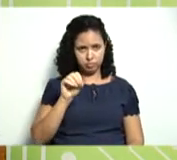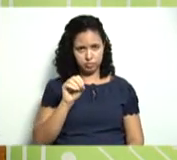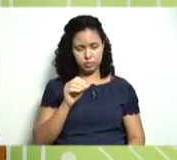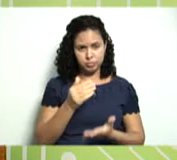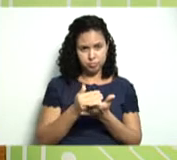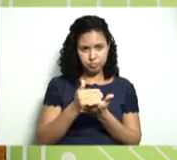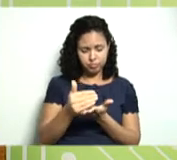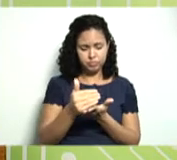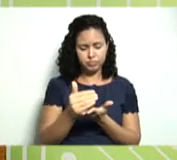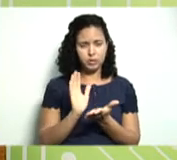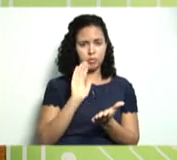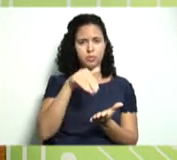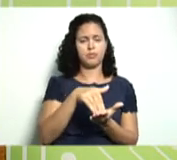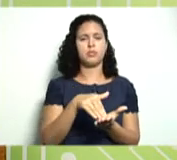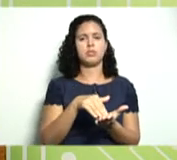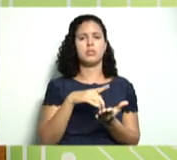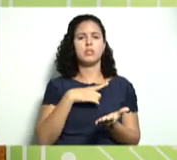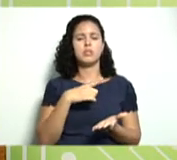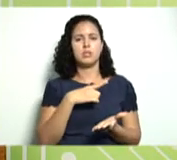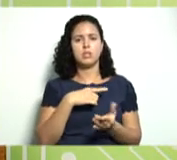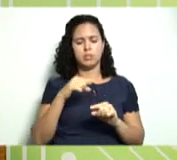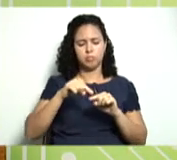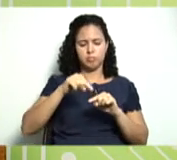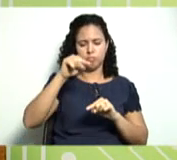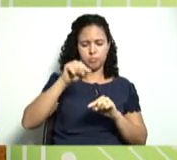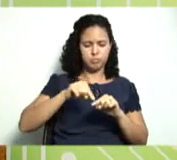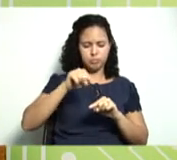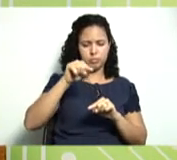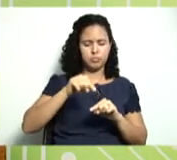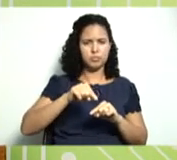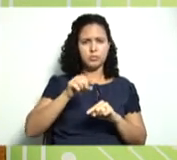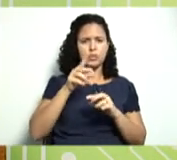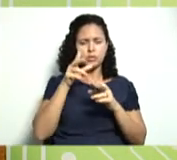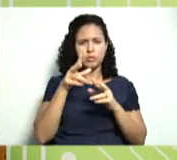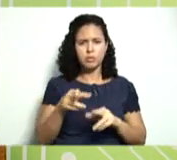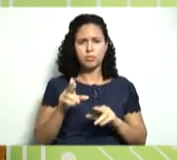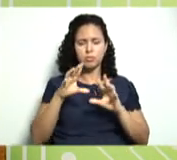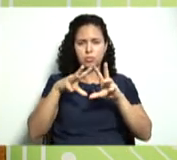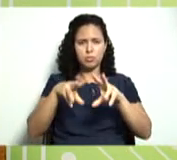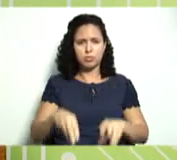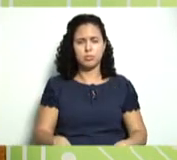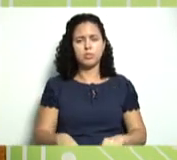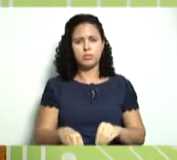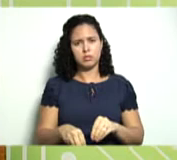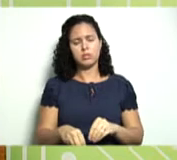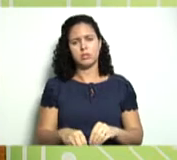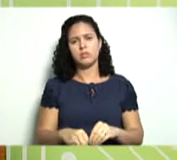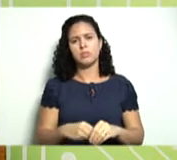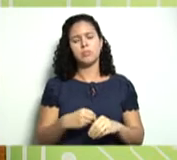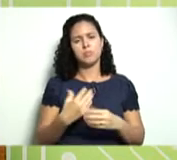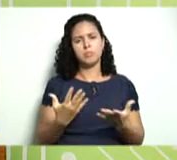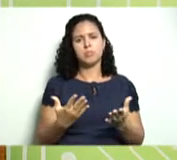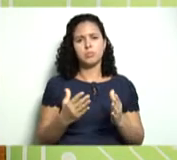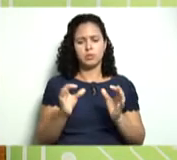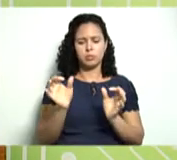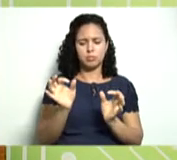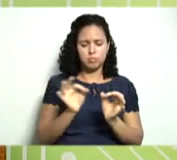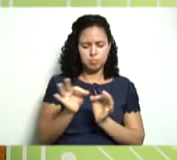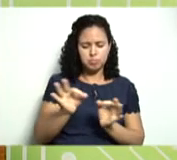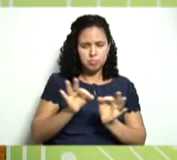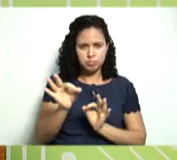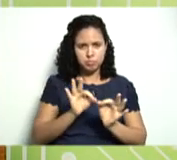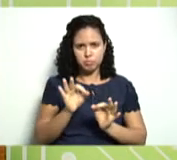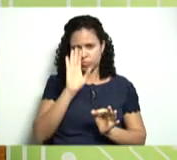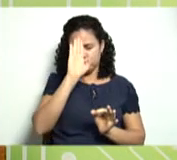tem 11 tamanho idêntico para todas as linhas e assim fica uma formatação é